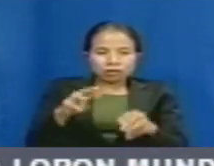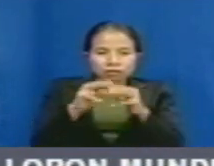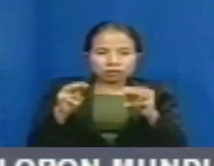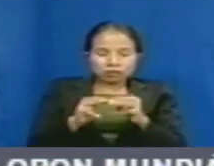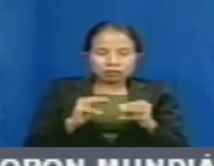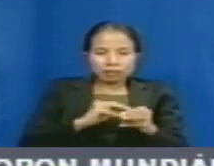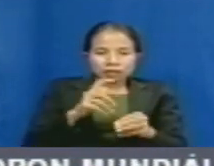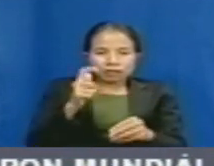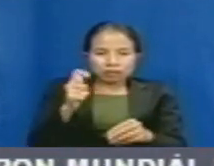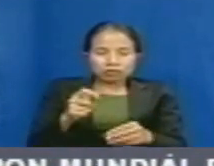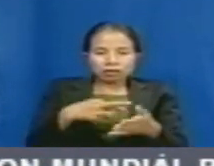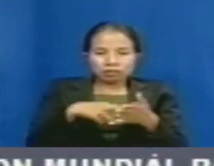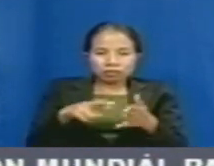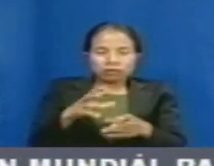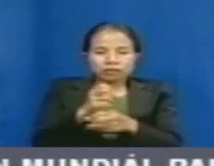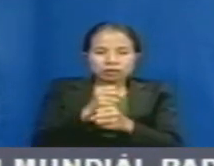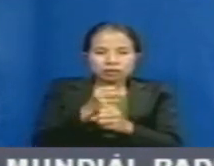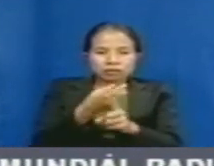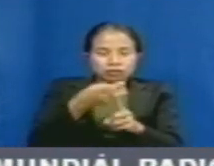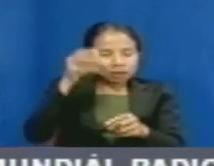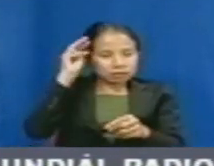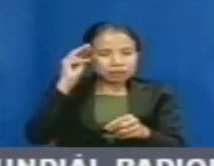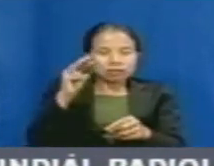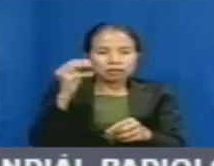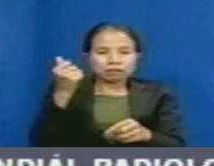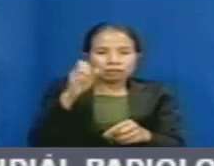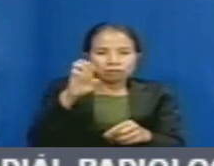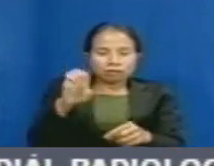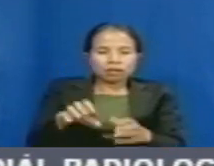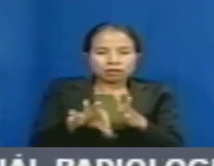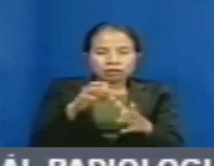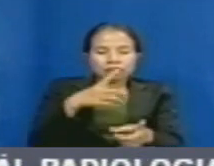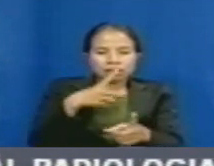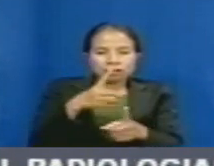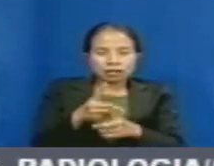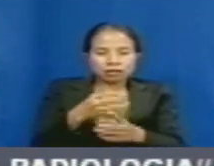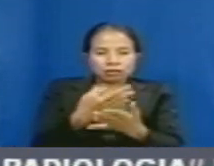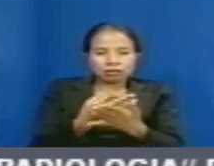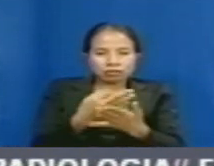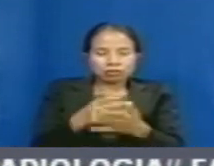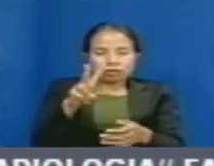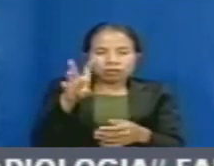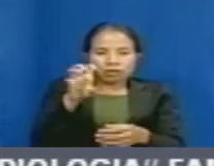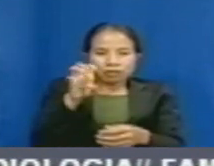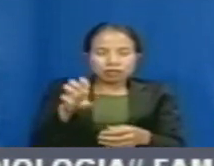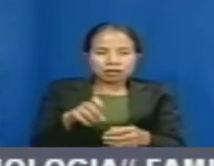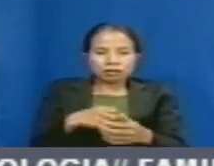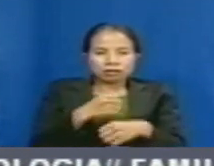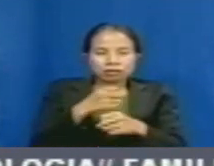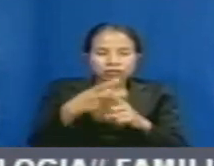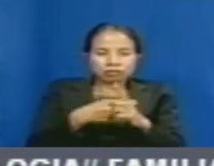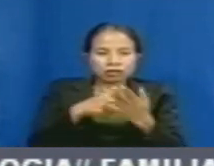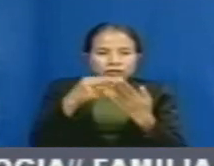município Manatuto, aprovado no Ministério da Administração Estatal, atueta direito ba subsídio dólar Atusrua e a fulano novembro